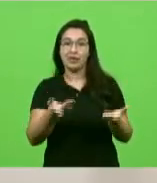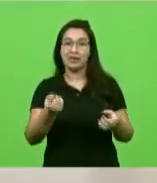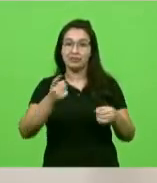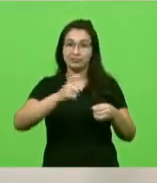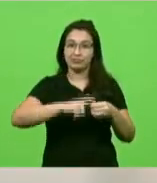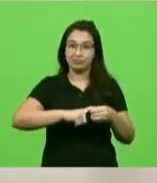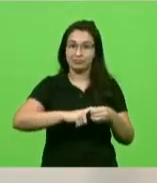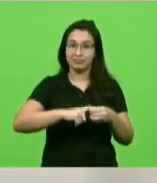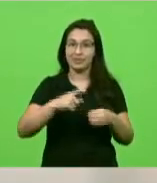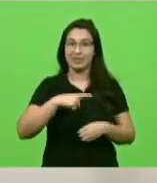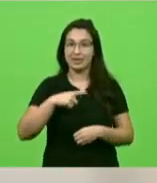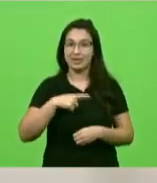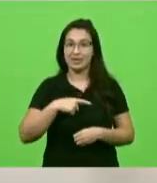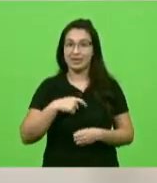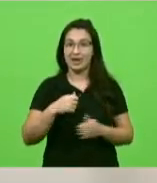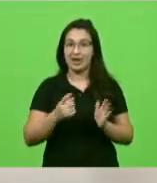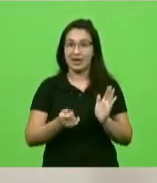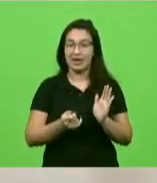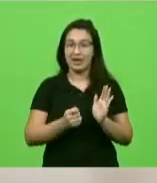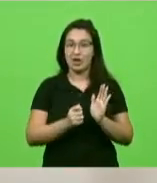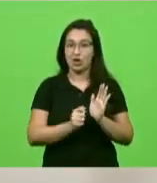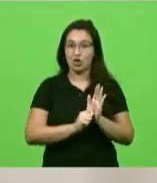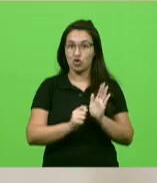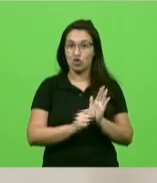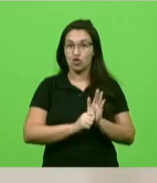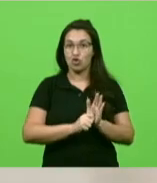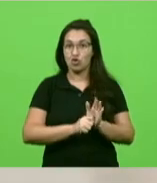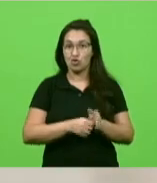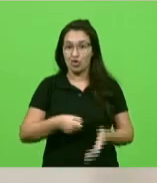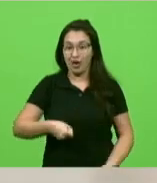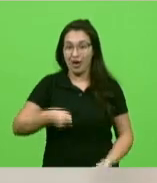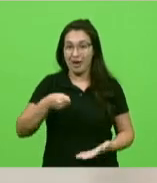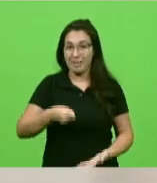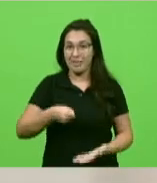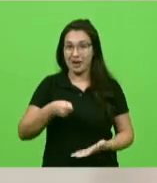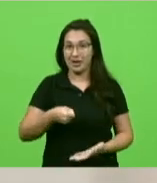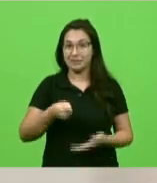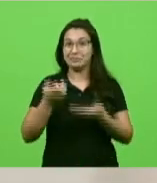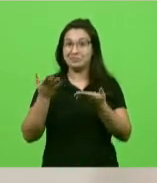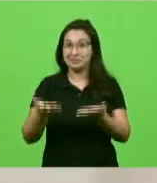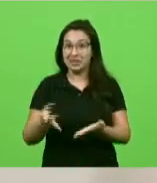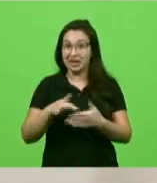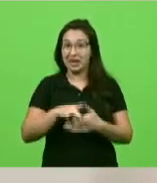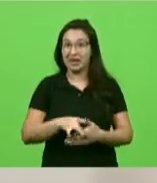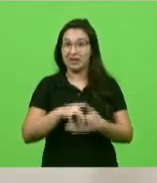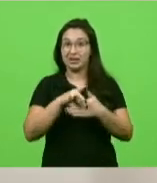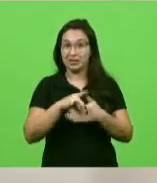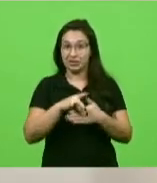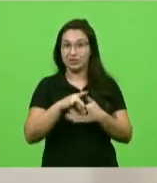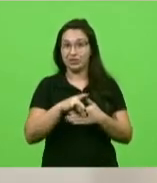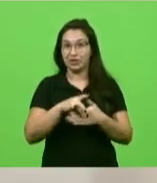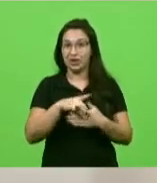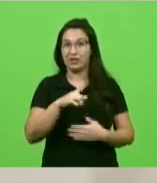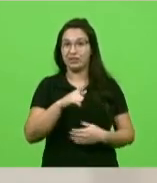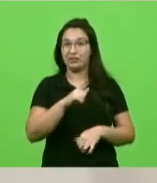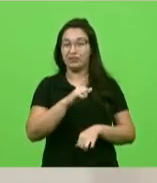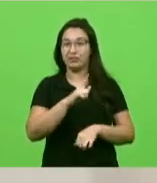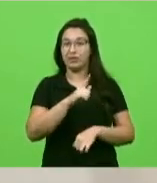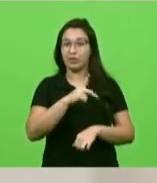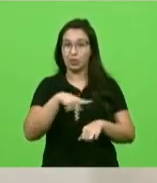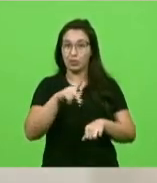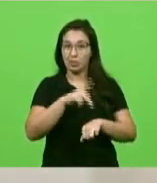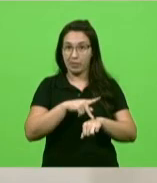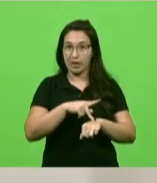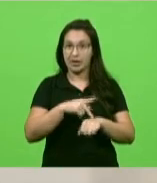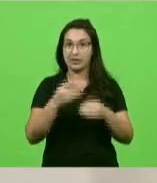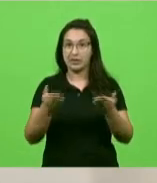drogas. O presidente era o responsável da missão, era o chefe maior do país, detentor do avião da Força Aérea